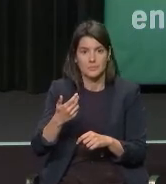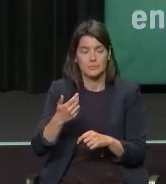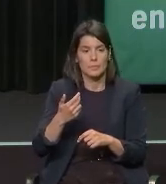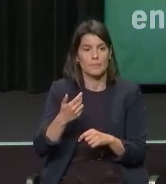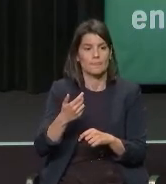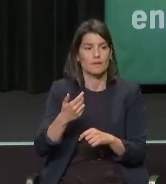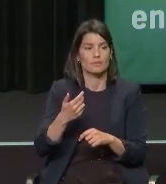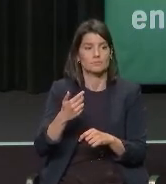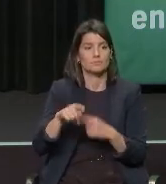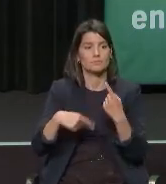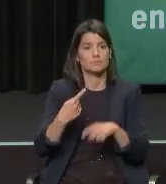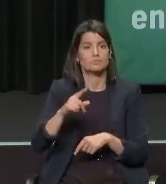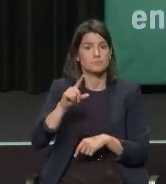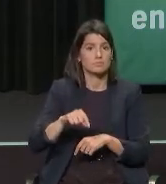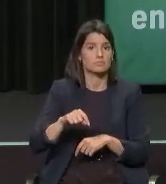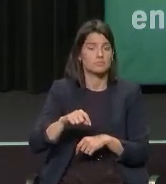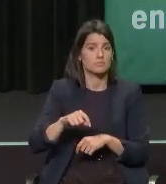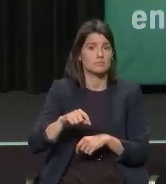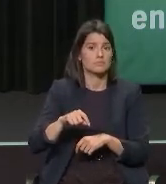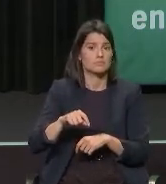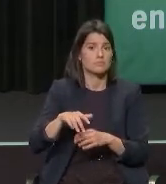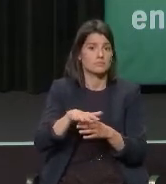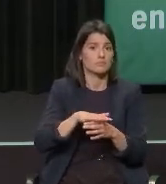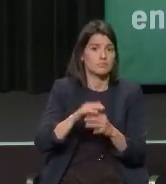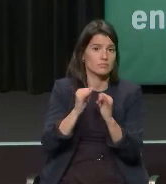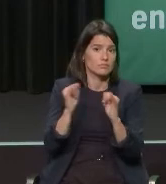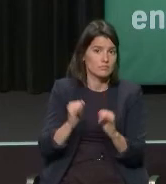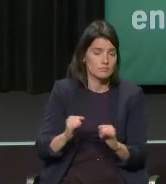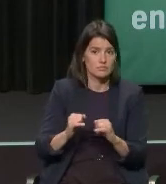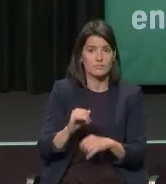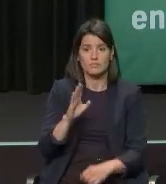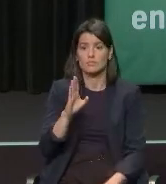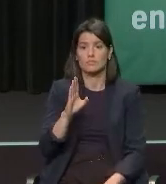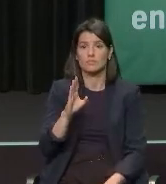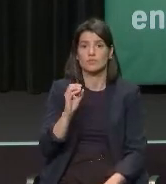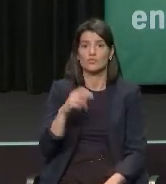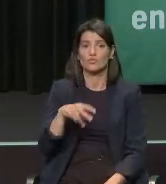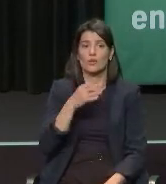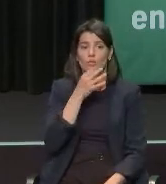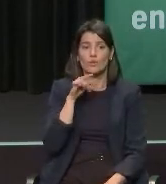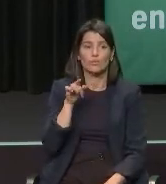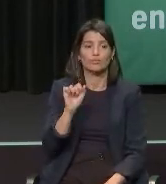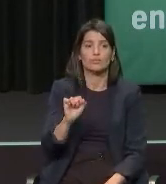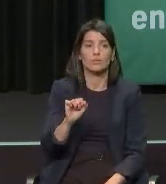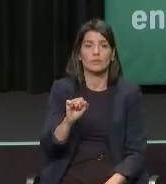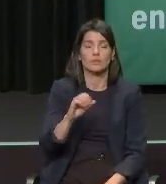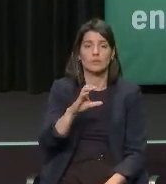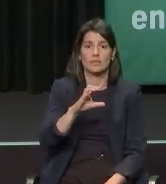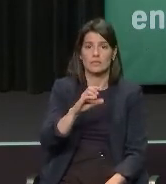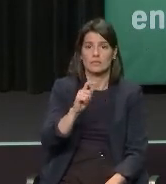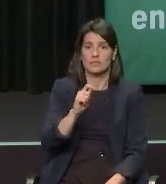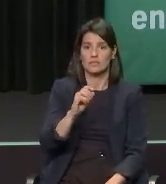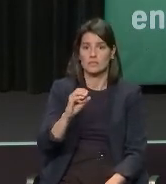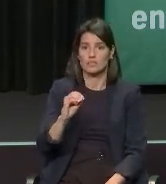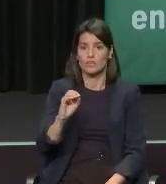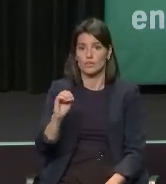E depois há a vertente internacional, a Joana falou aqui do CIOS,